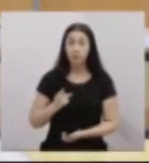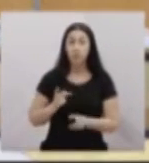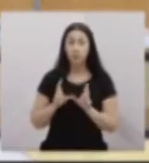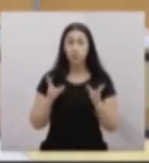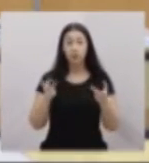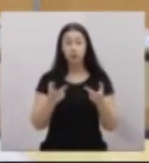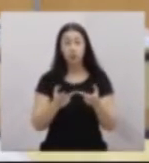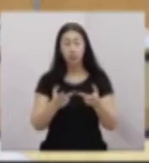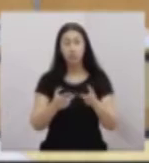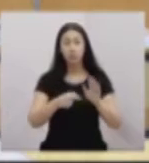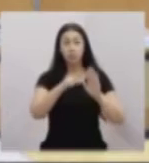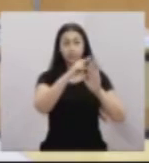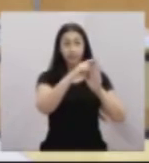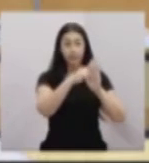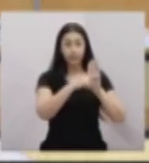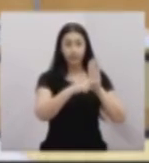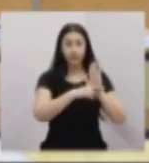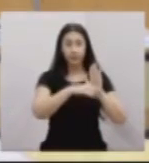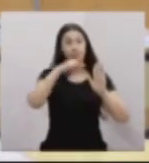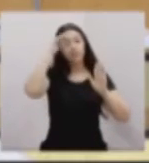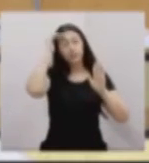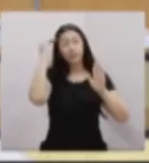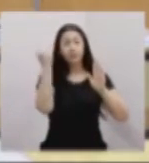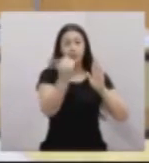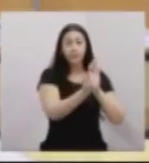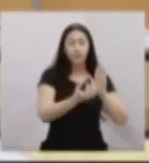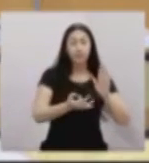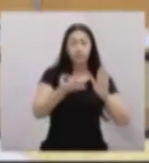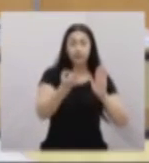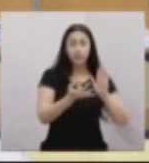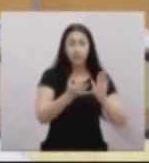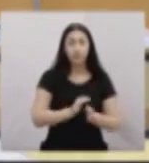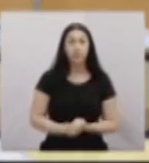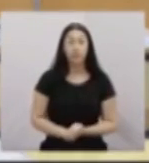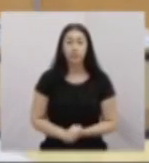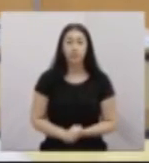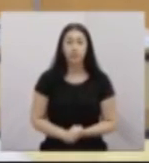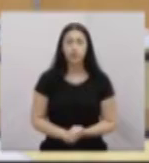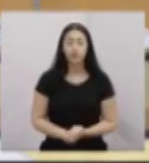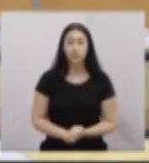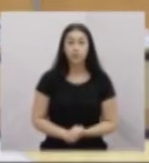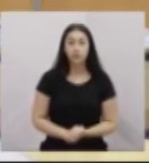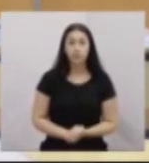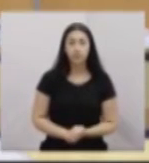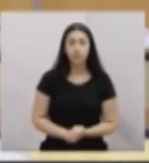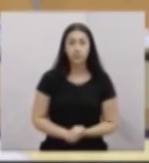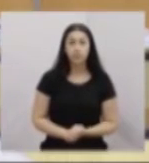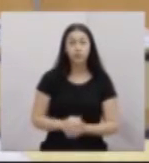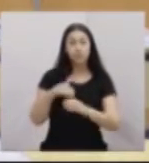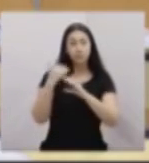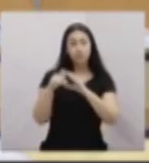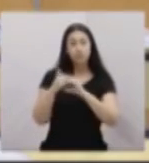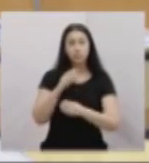presidente dessa casa, ouvida e aprovada pelo egrégio plenário, cumpridas as formalidades regimentais, seja oficiada